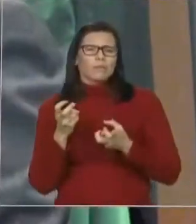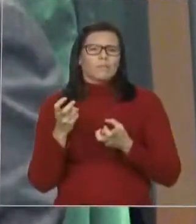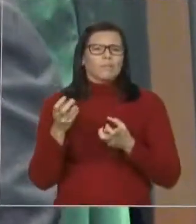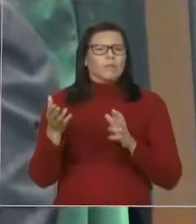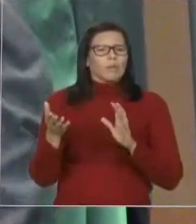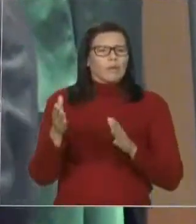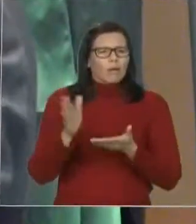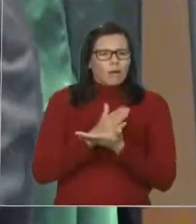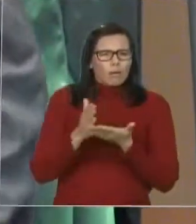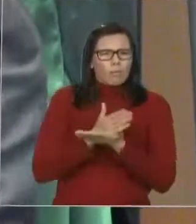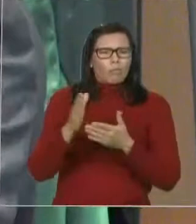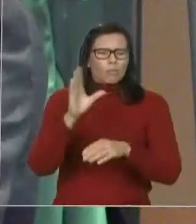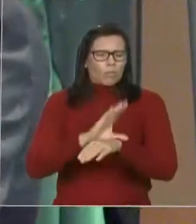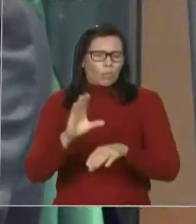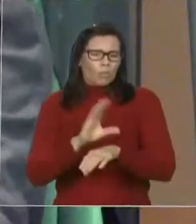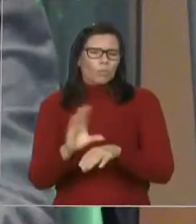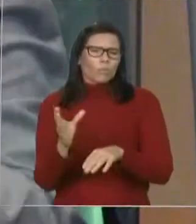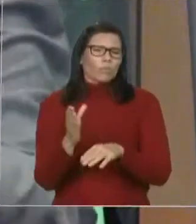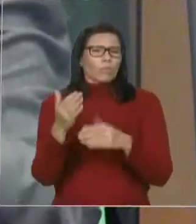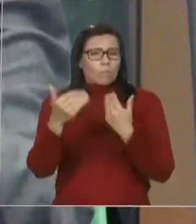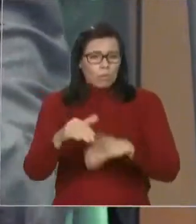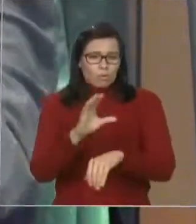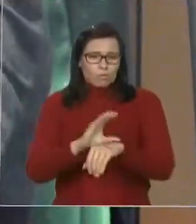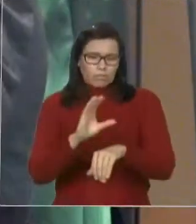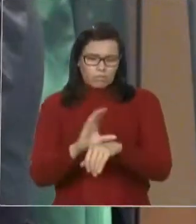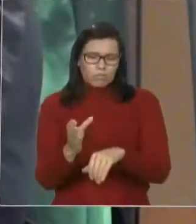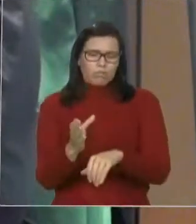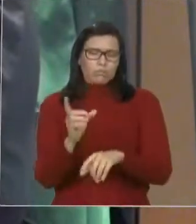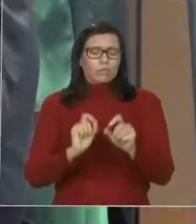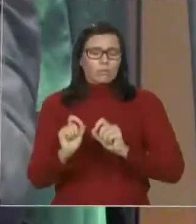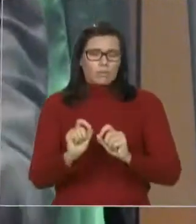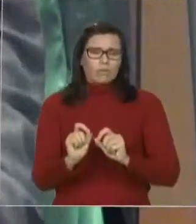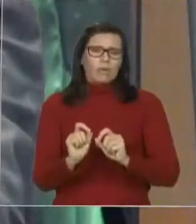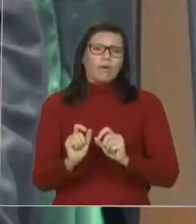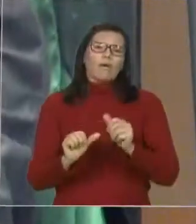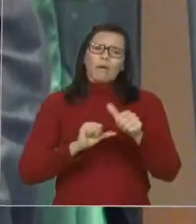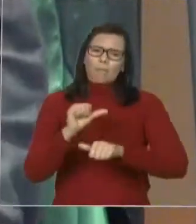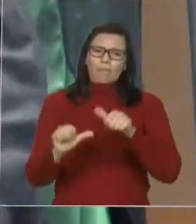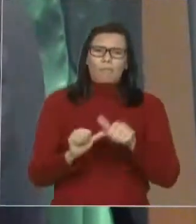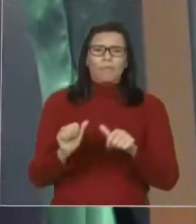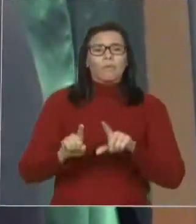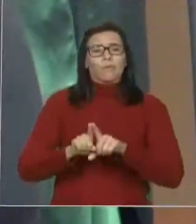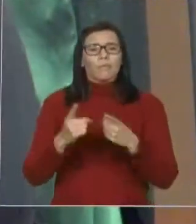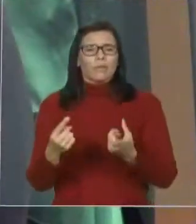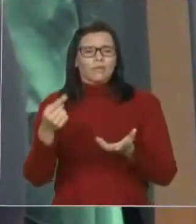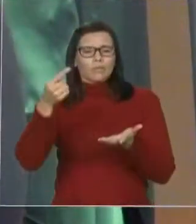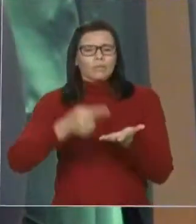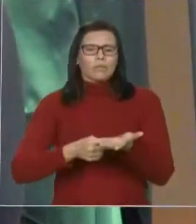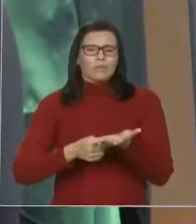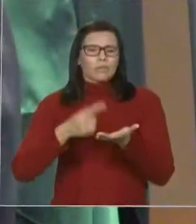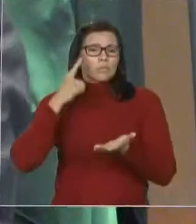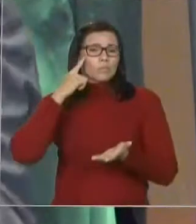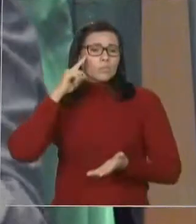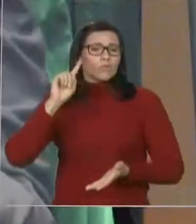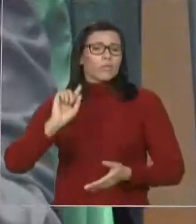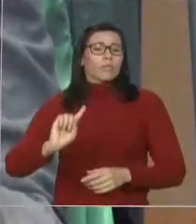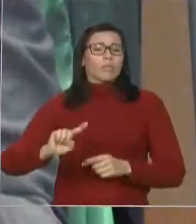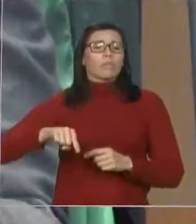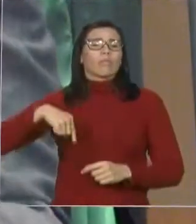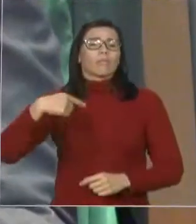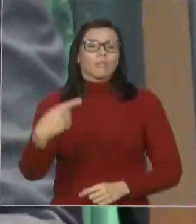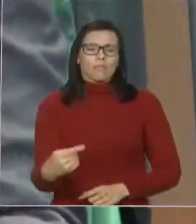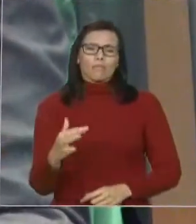estudar. O edital já estava pronto, foi liberado, e o edital agora traz